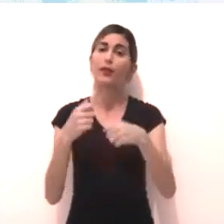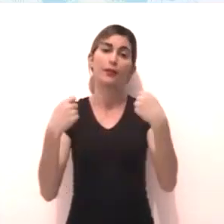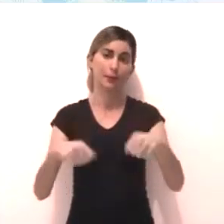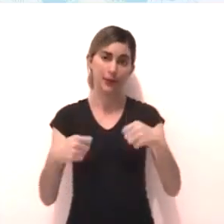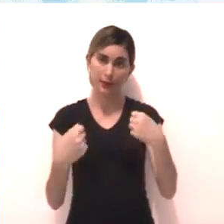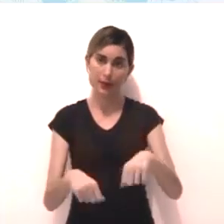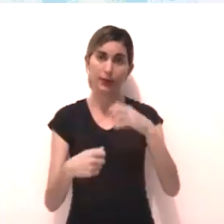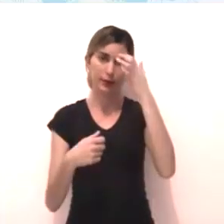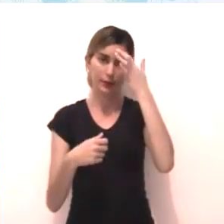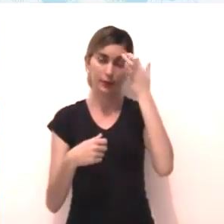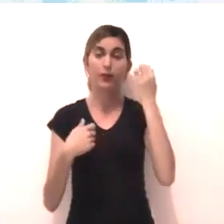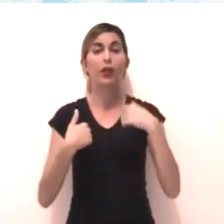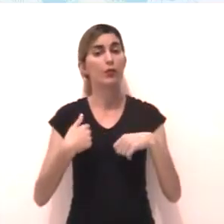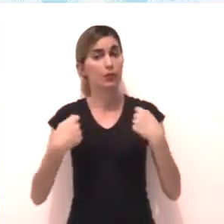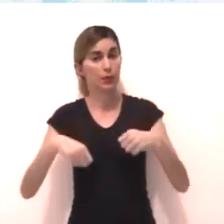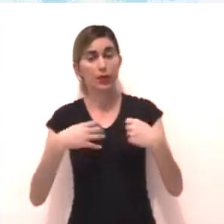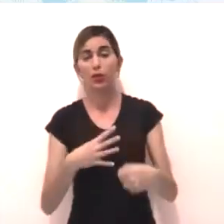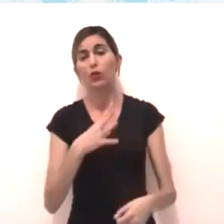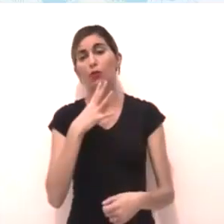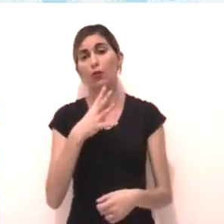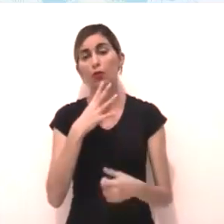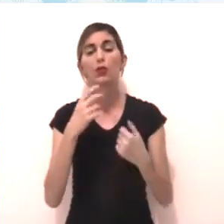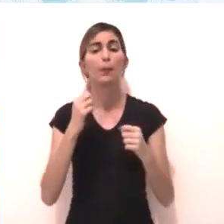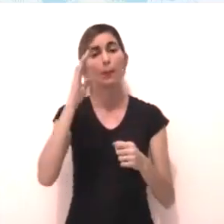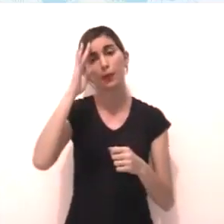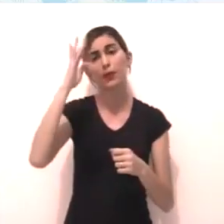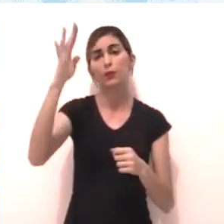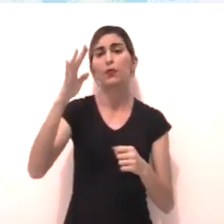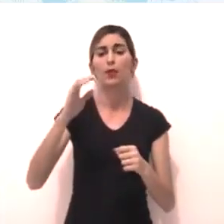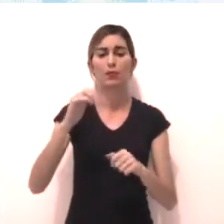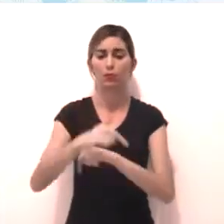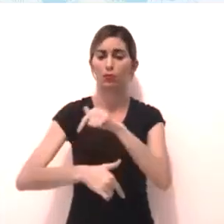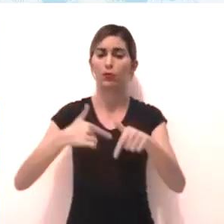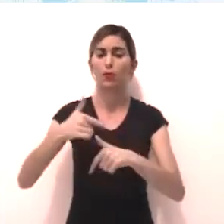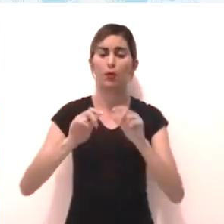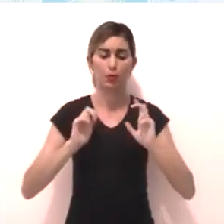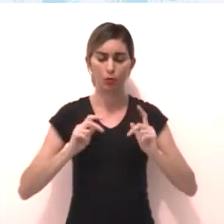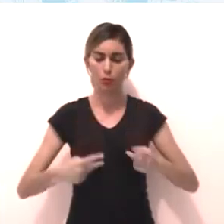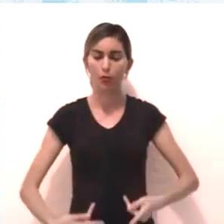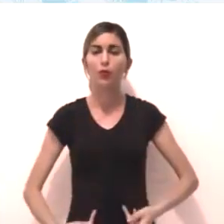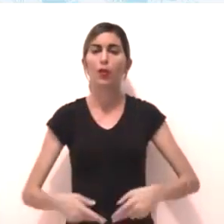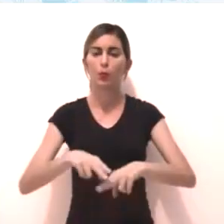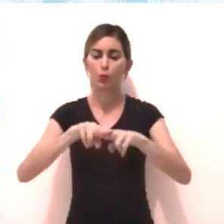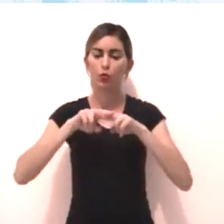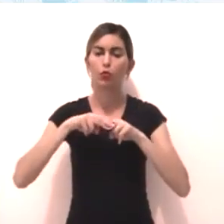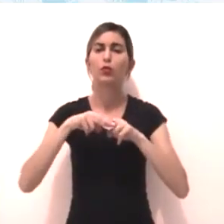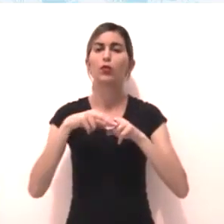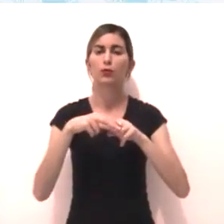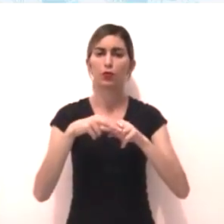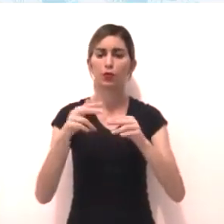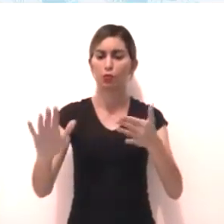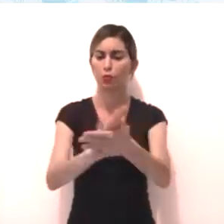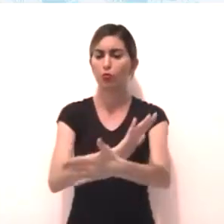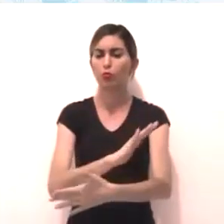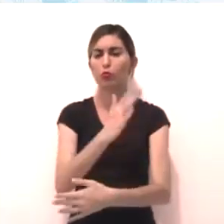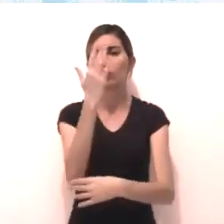para isso nós precisamos conhecer quais são as principais atividades humanas que provocam o desmatamento da